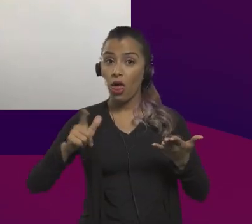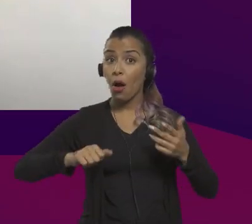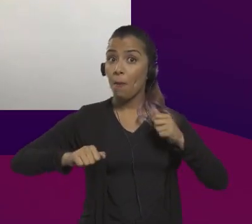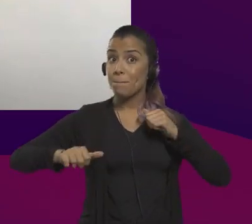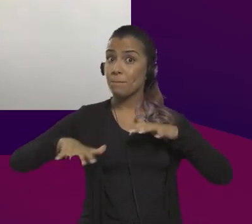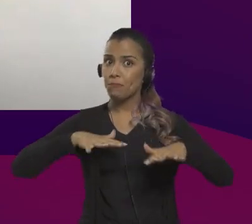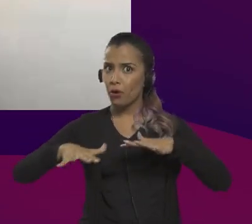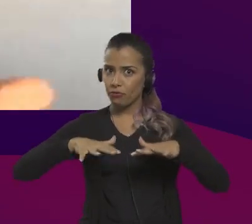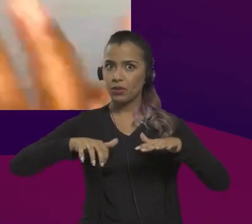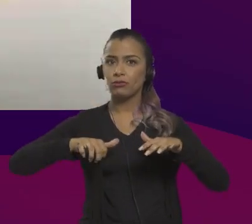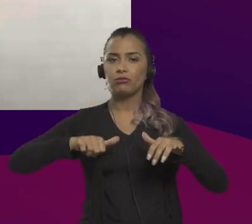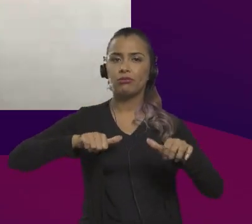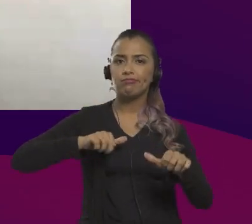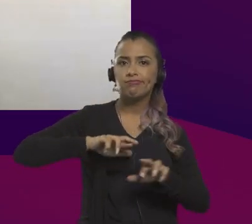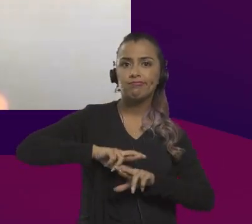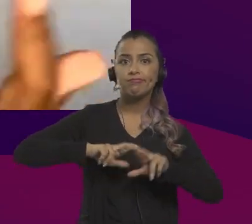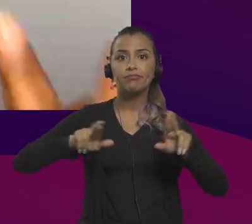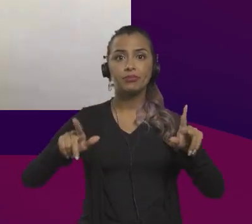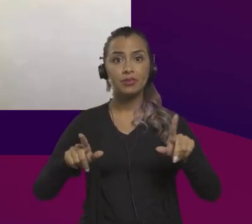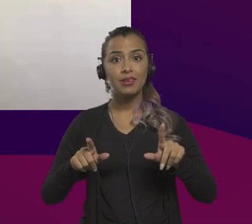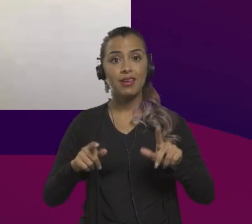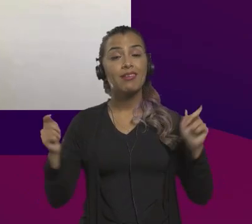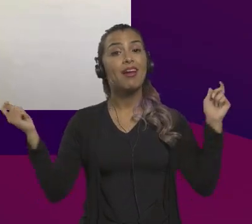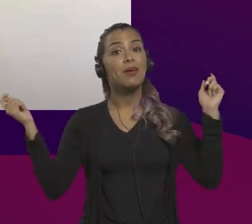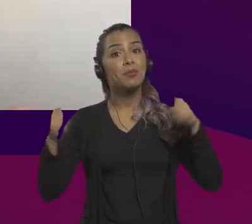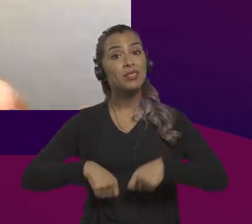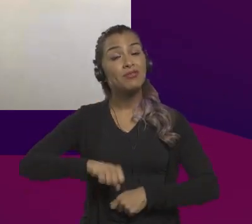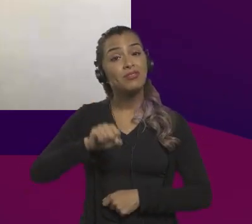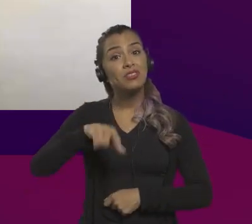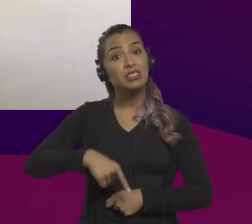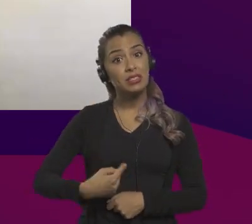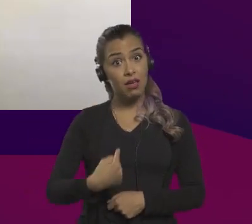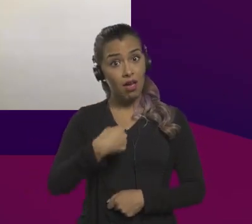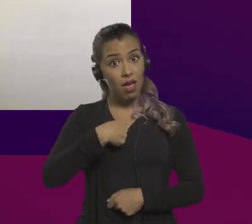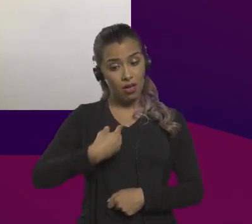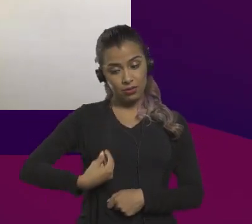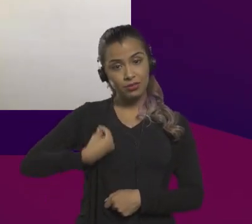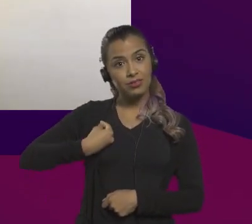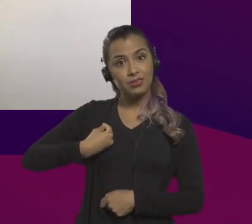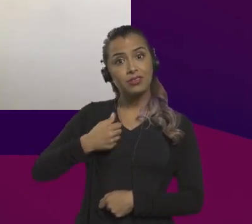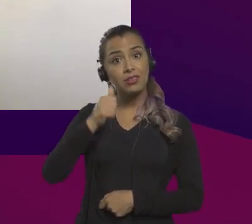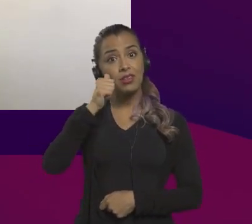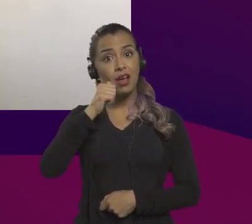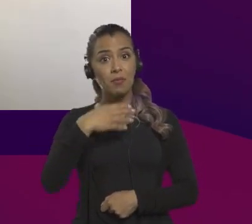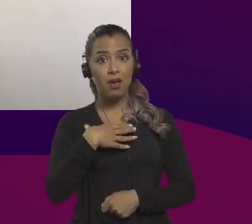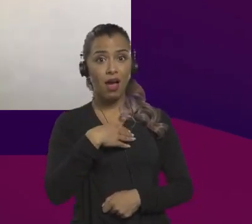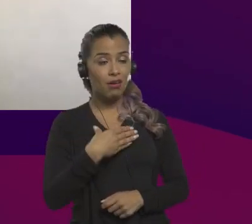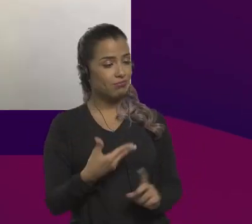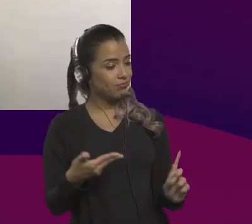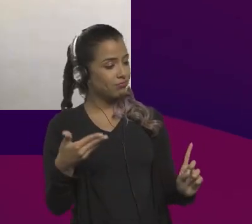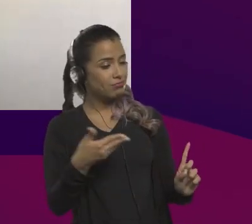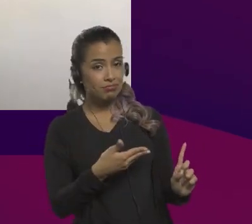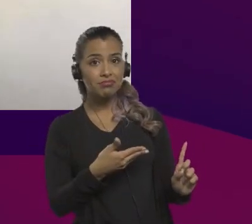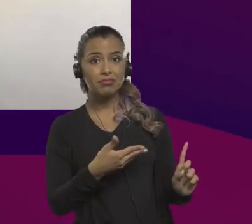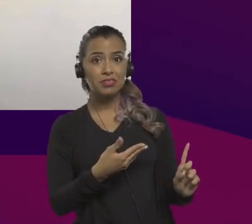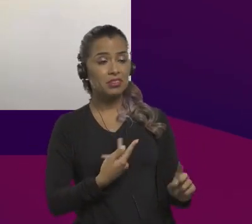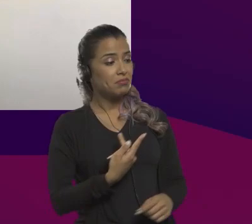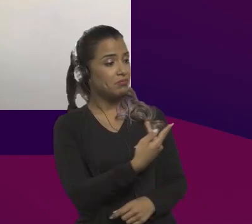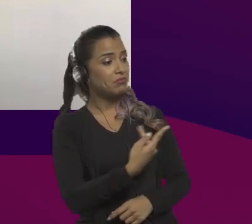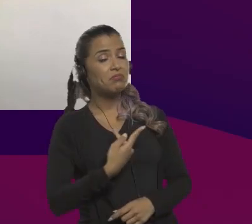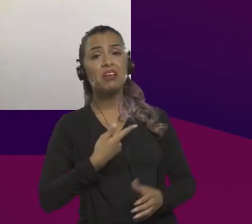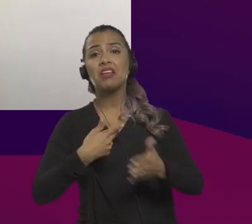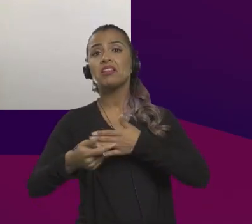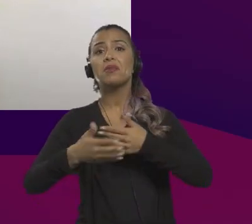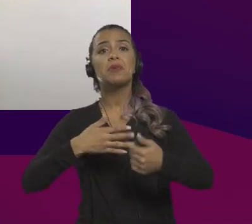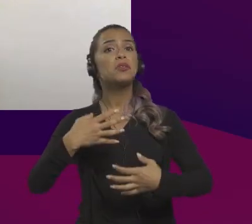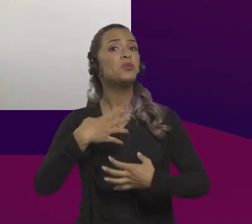e que é possível eu existir, minha filha existir, e nesse mundo, independente de como ela seja,